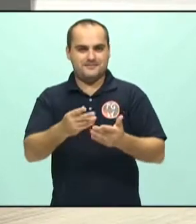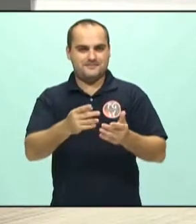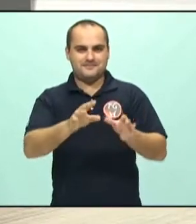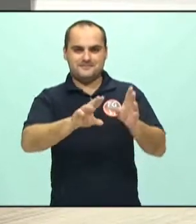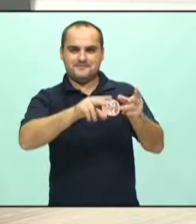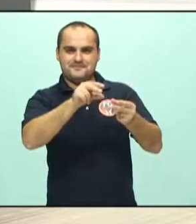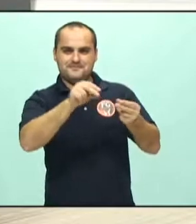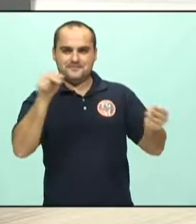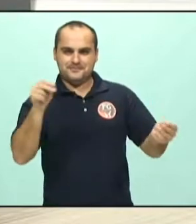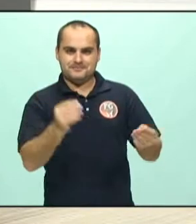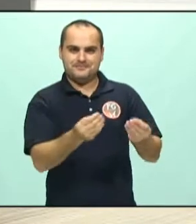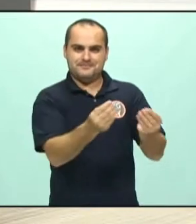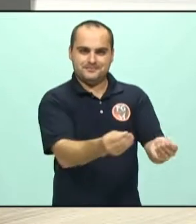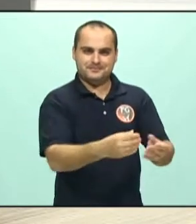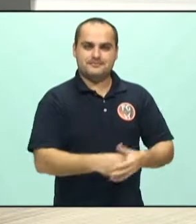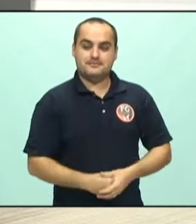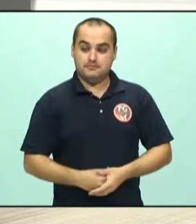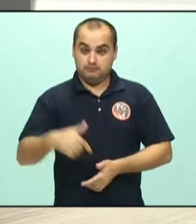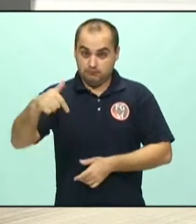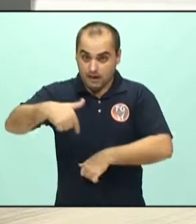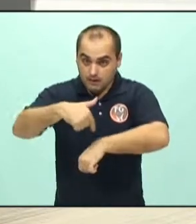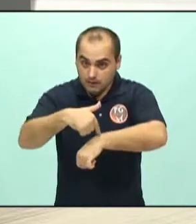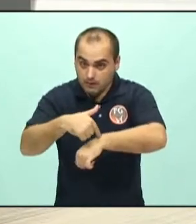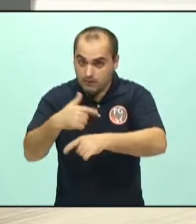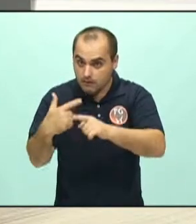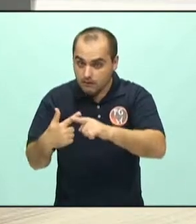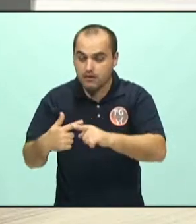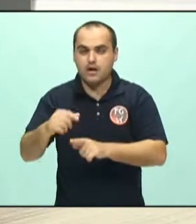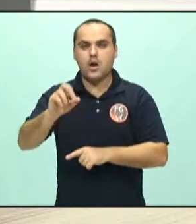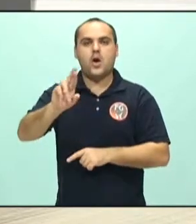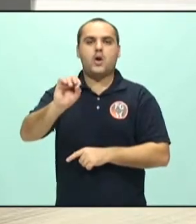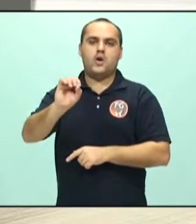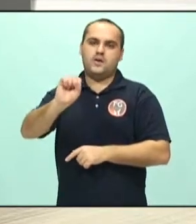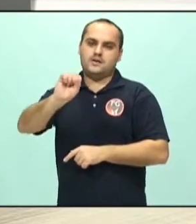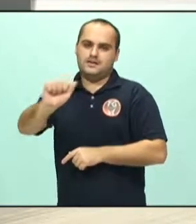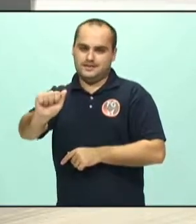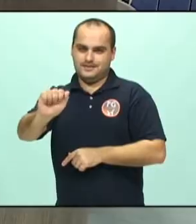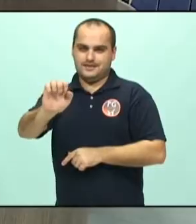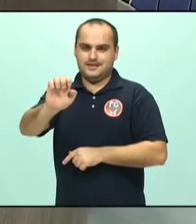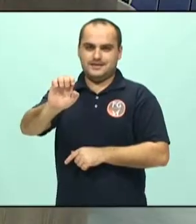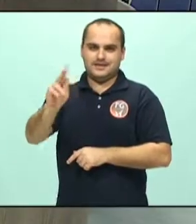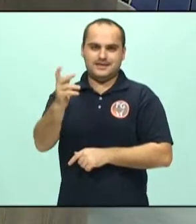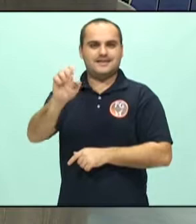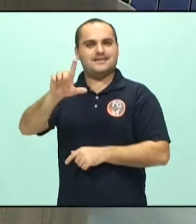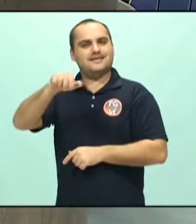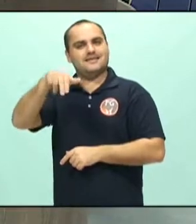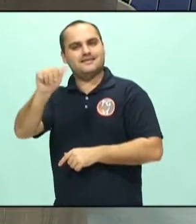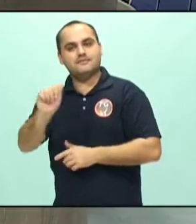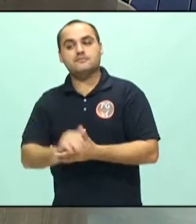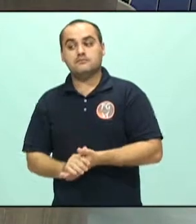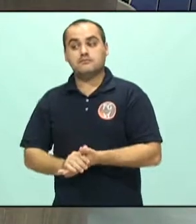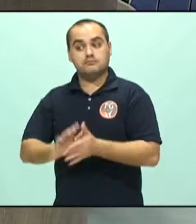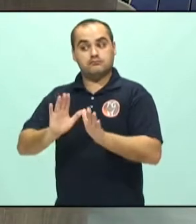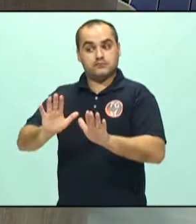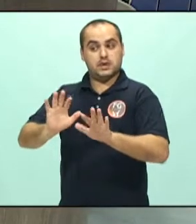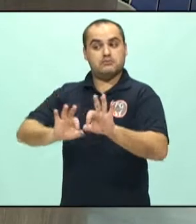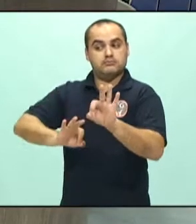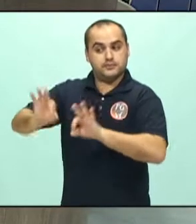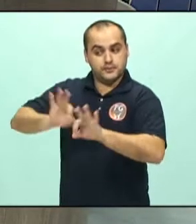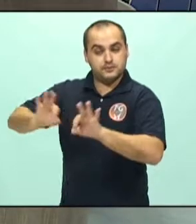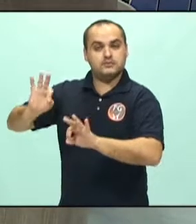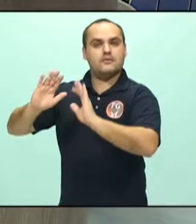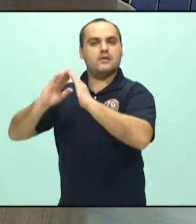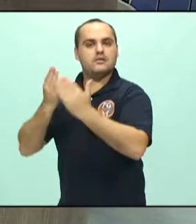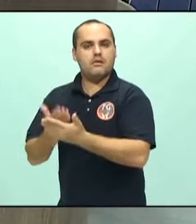feita, o Rosa Helena. E aí vem a coincidência, né? Quando estávamos a organizar o nosso seminário, Rosa Helena é escolhido